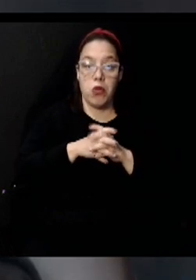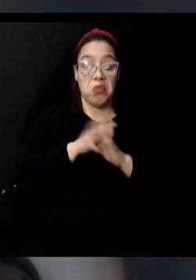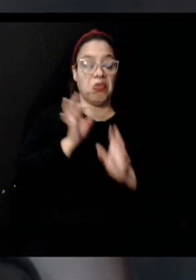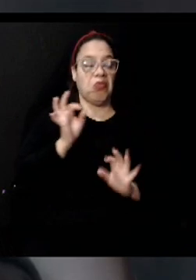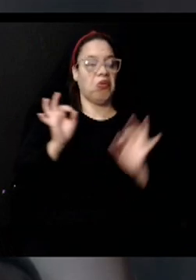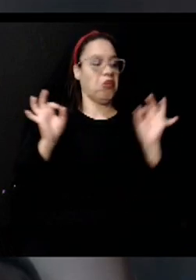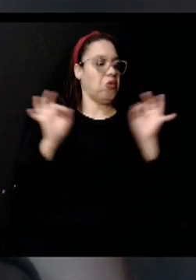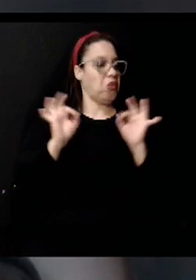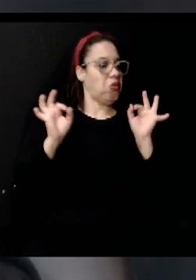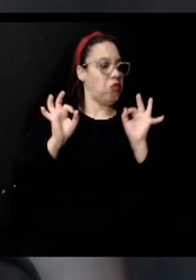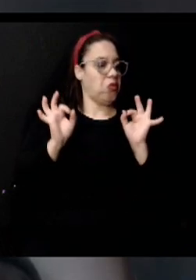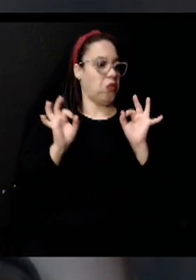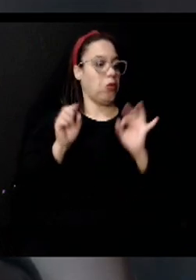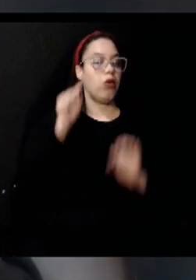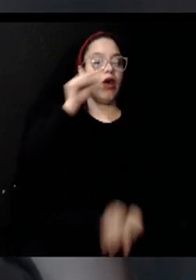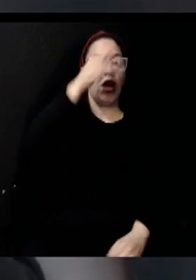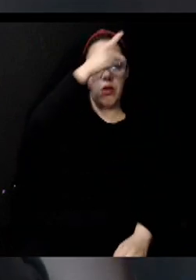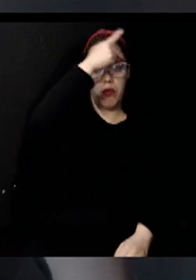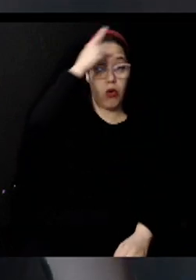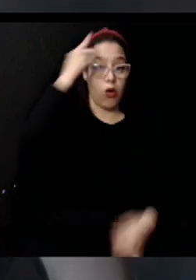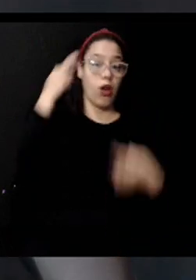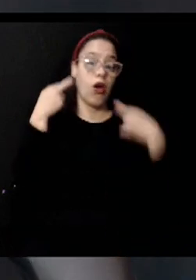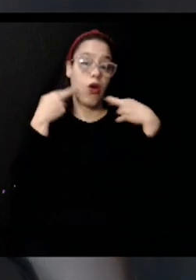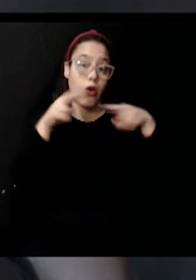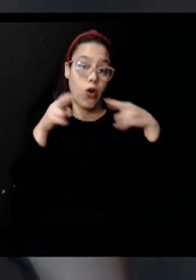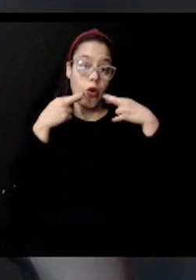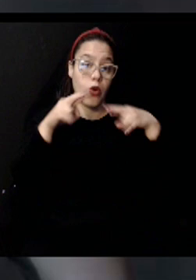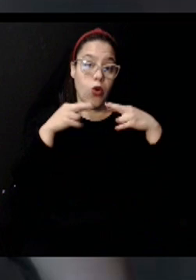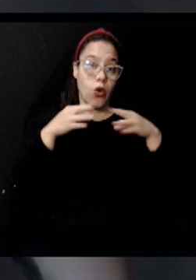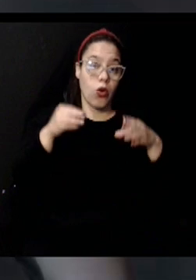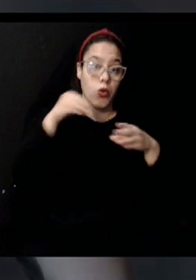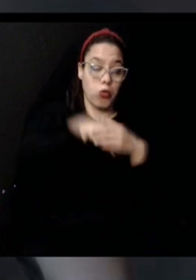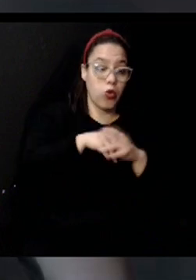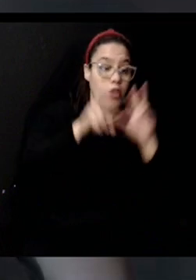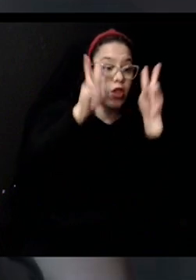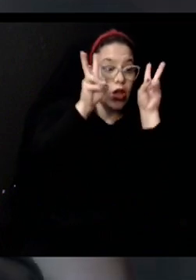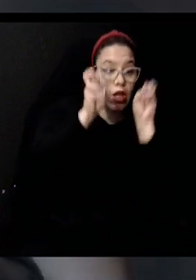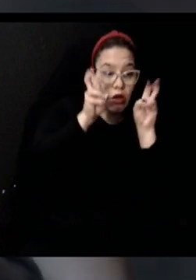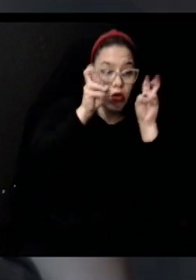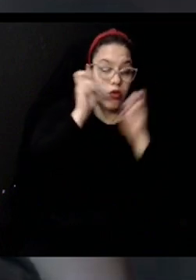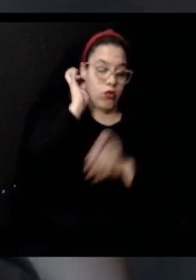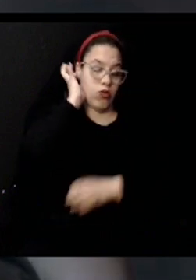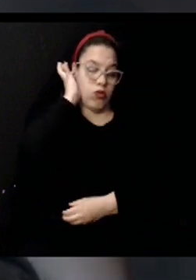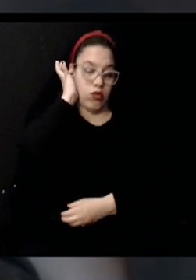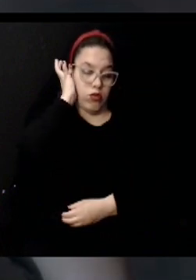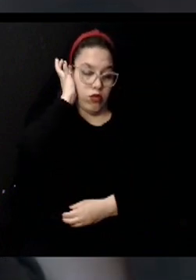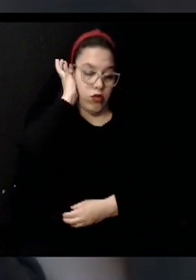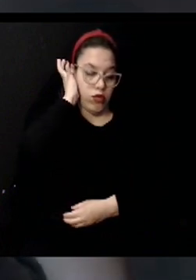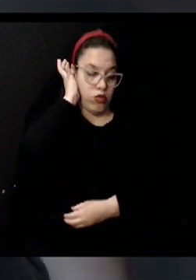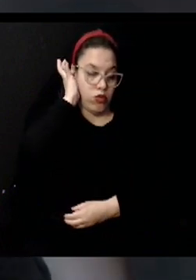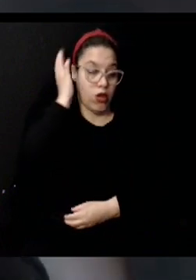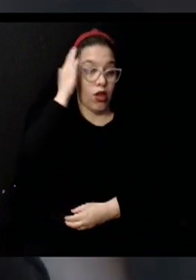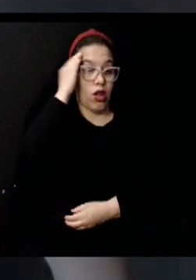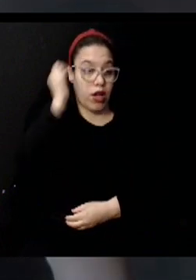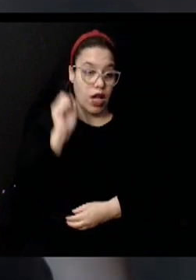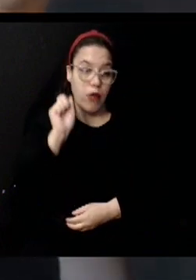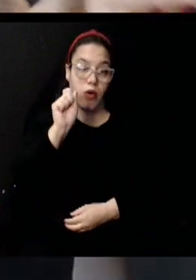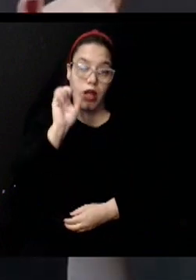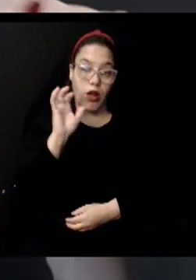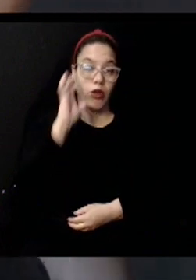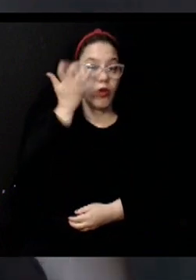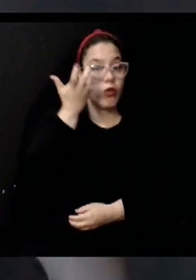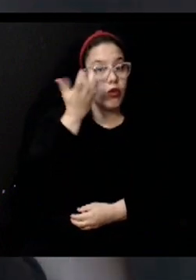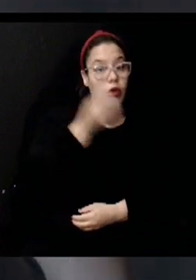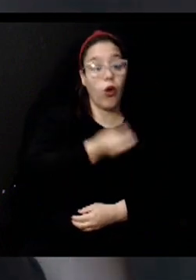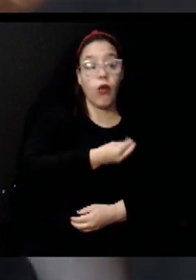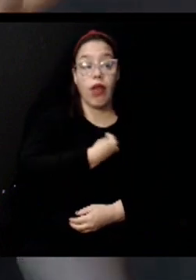que reclama é uma pessoa que ela está por dentro do assunto, ela está Uhum. a par do que está acontecendo, ela está